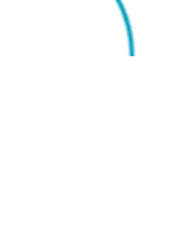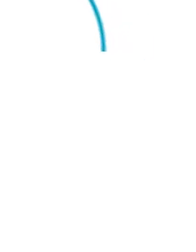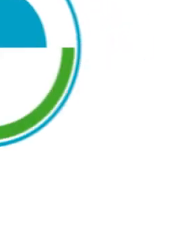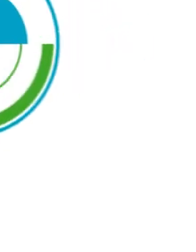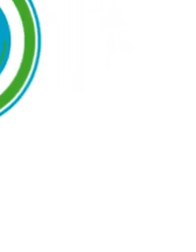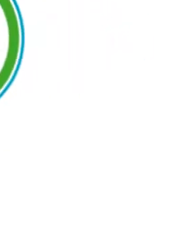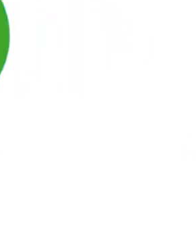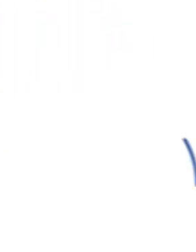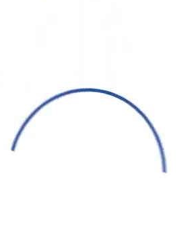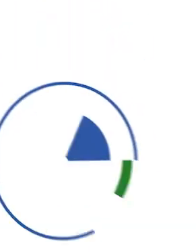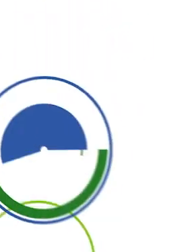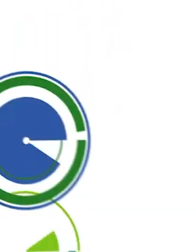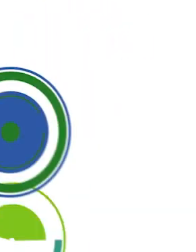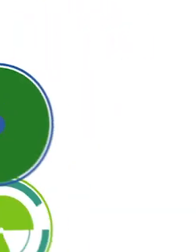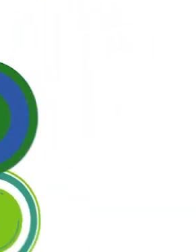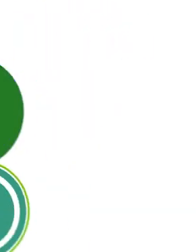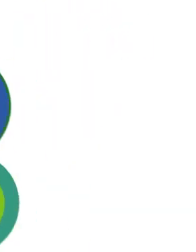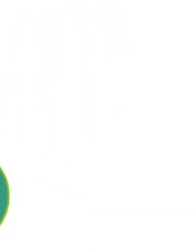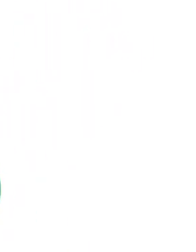Deus